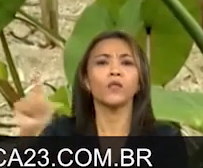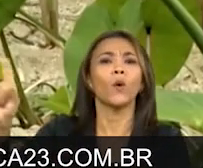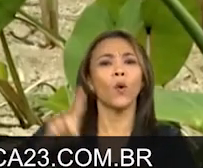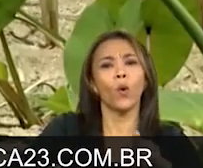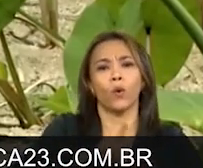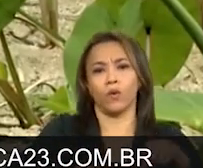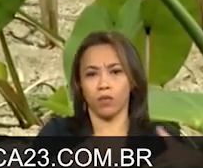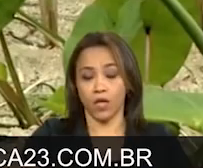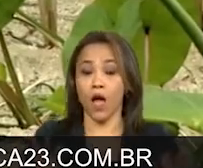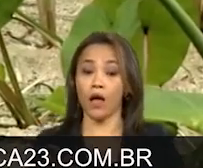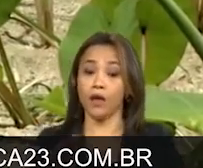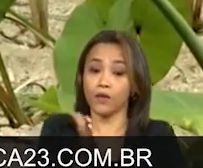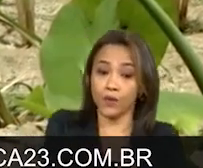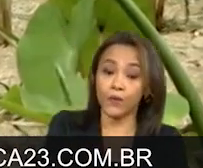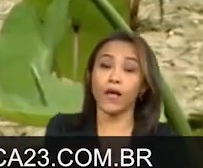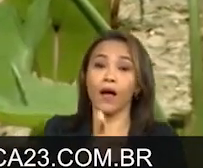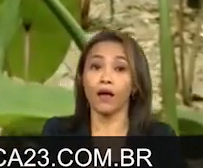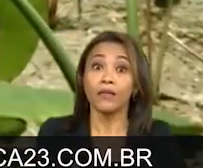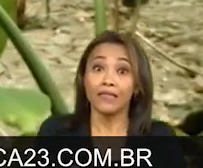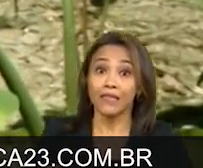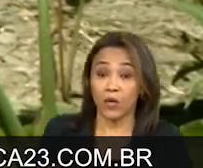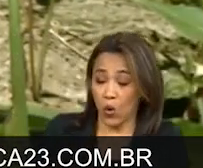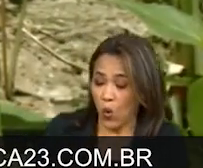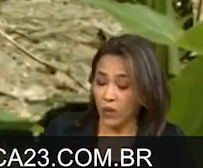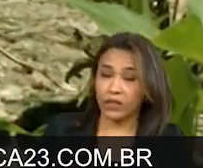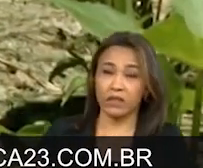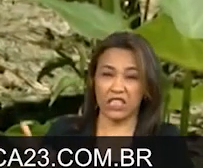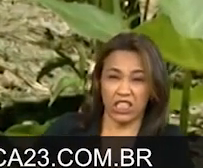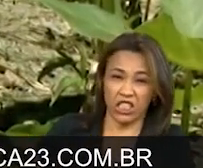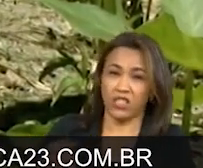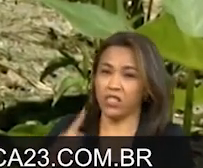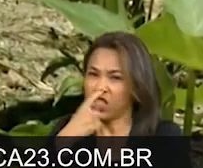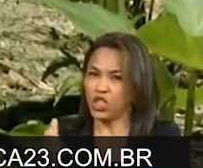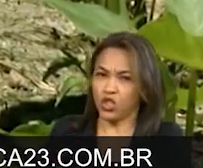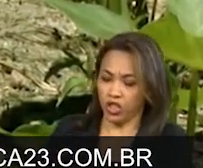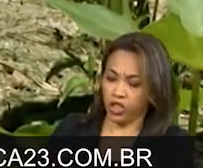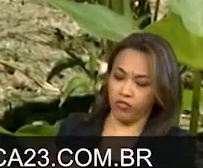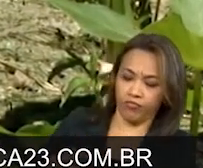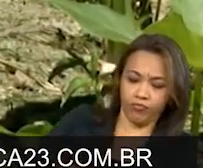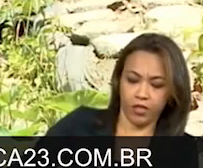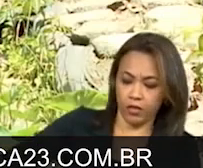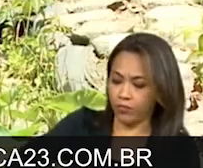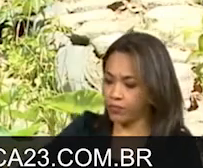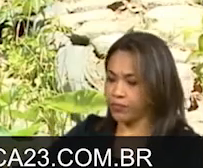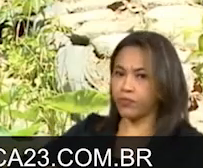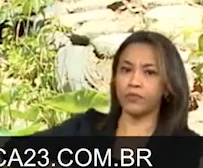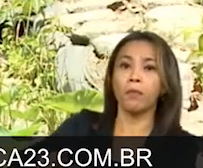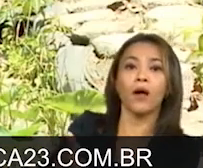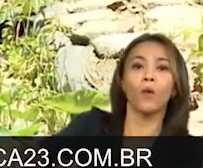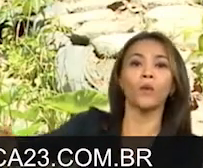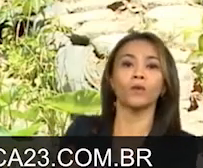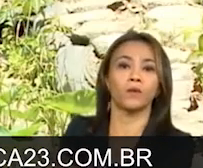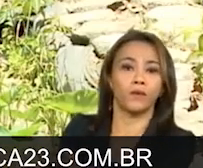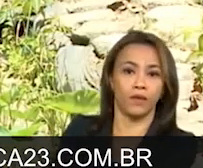que ajudam a bloquear a passagem dos resíduos sólidos, que são desviados para um biodigestor. Esse alagado é do morador